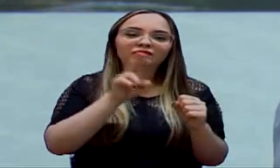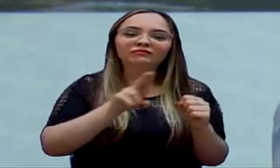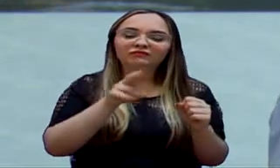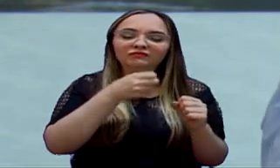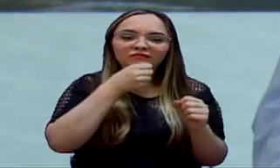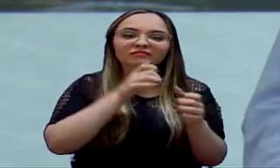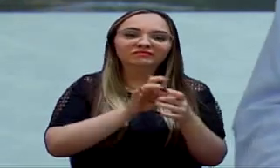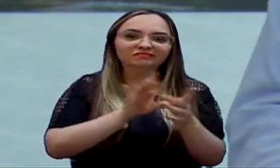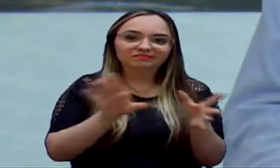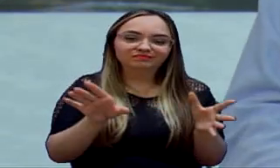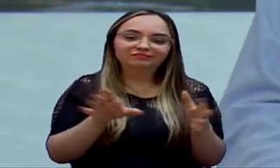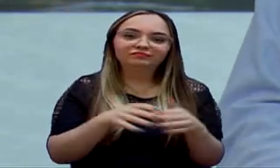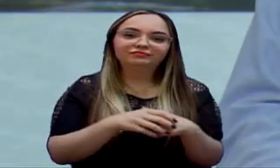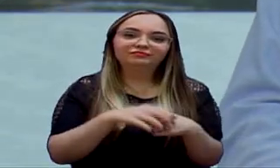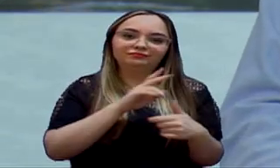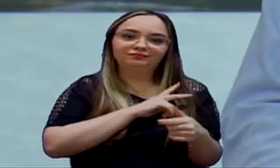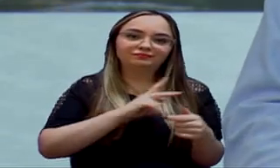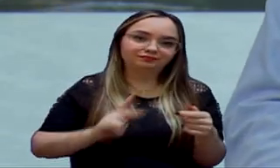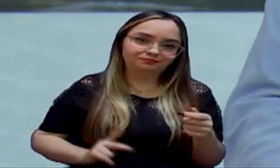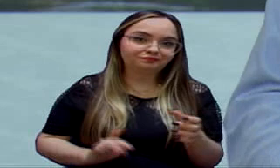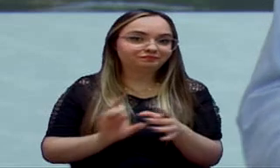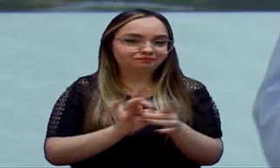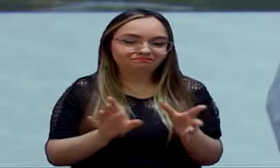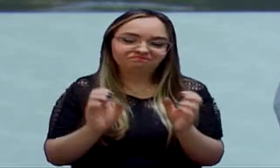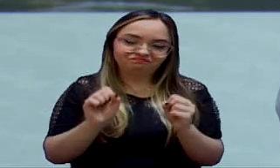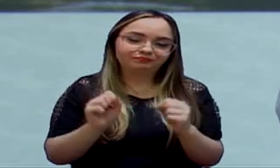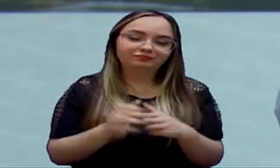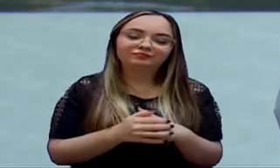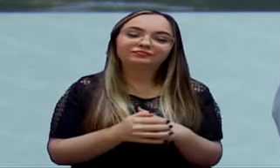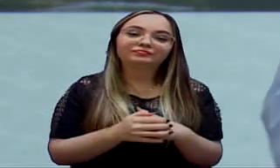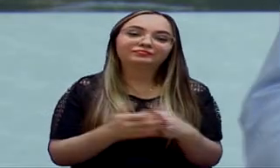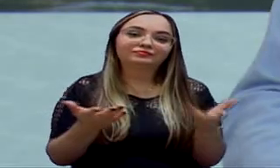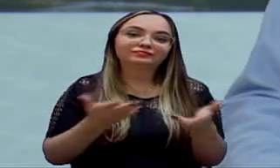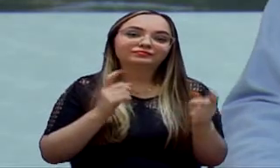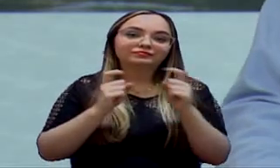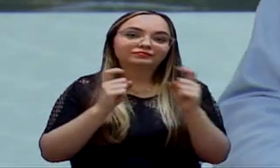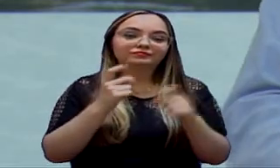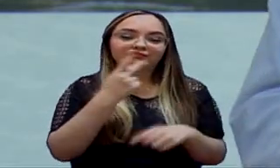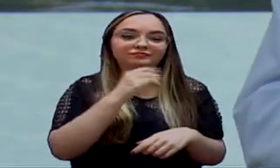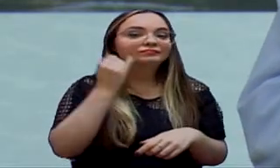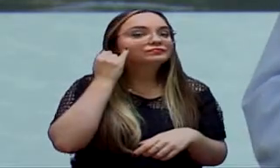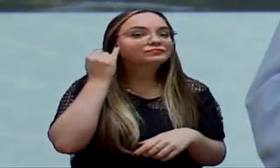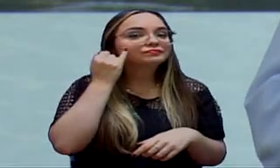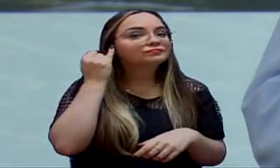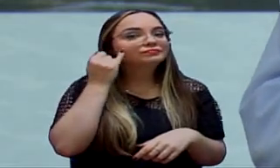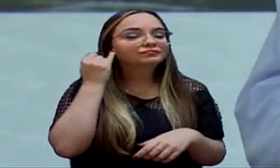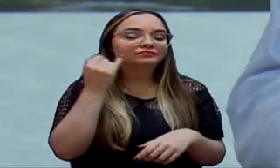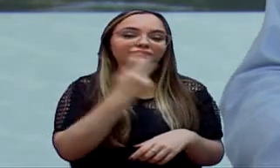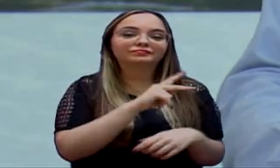orientação da presidência da mesa iremos agora ouvir as considerações vereadores